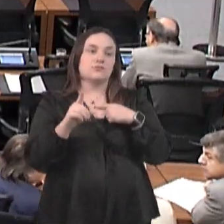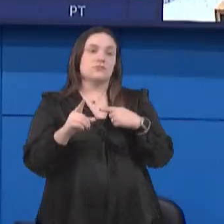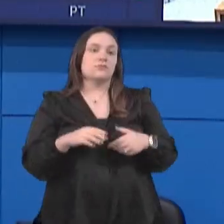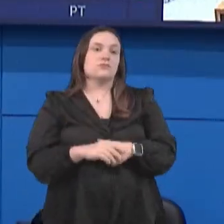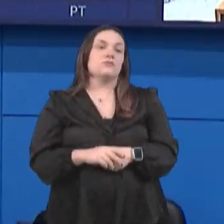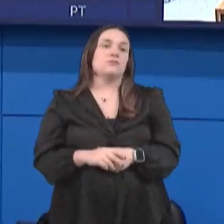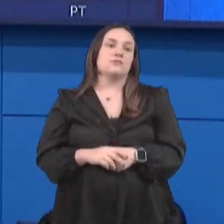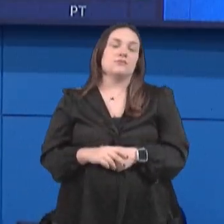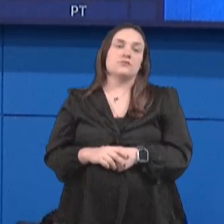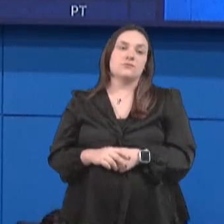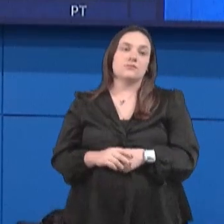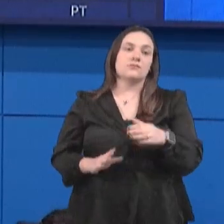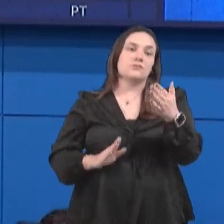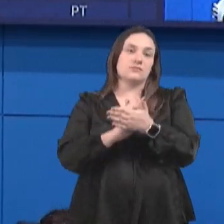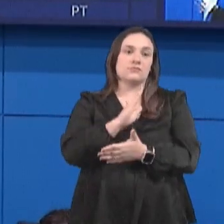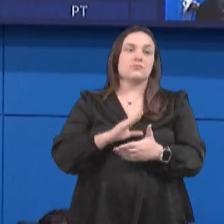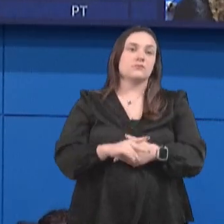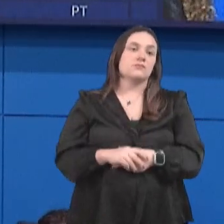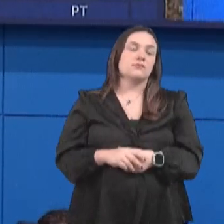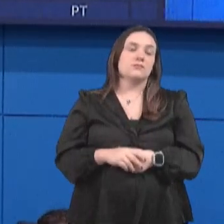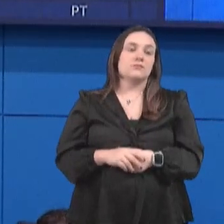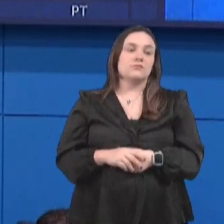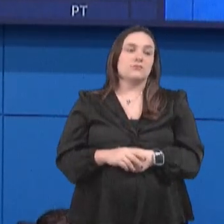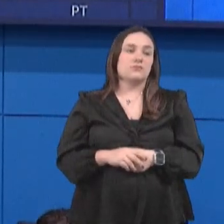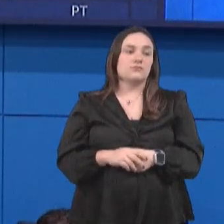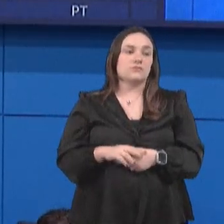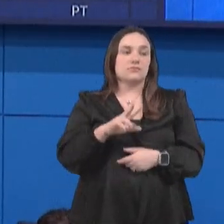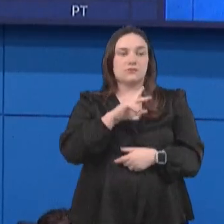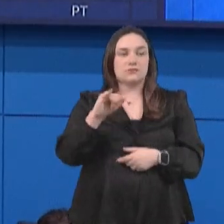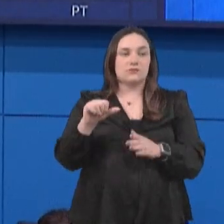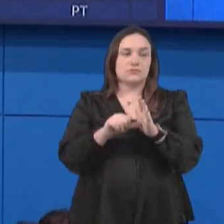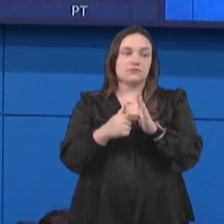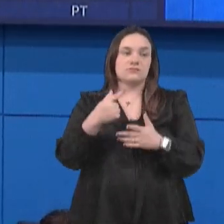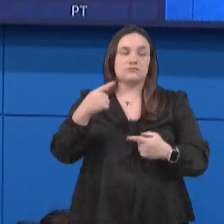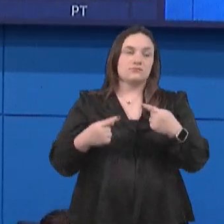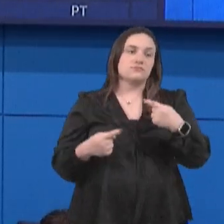contrário. Aprovado. Vai a segunda discussão. Item